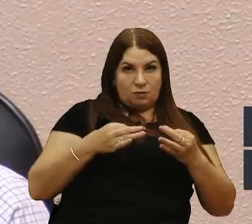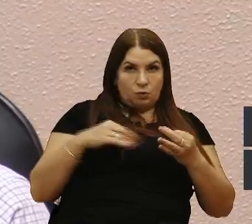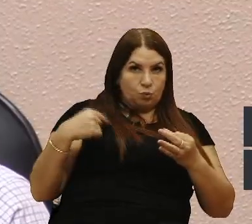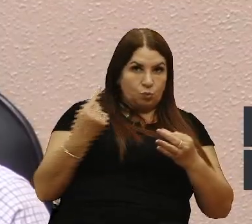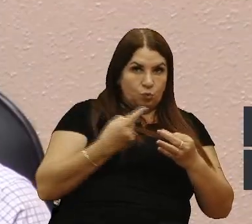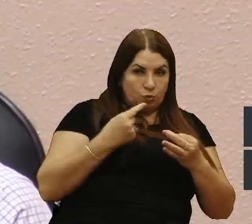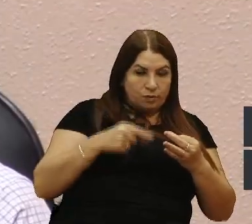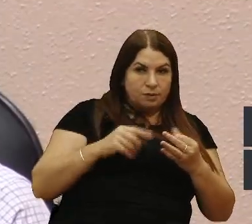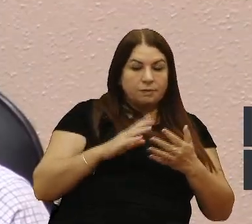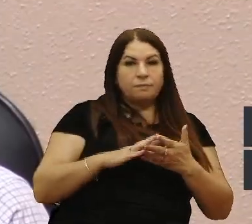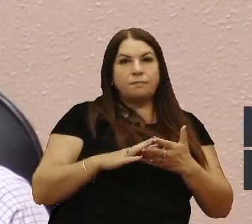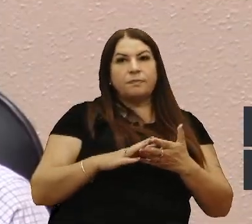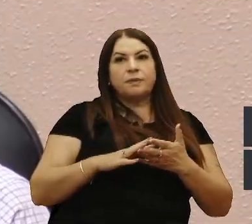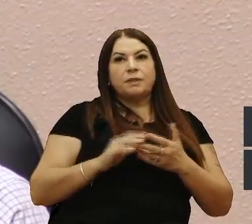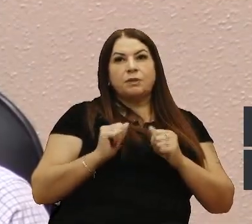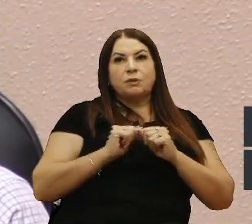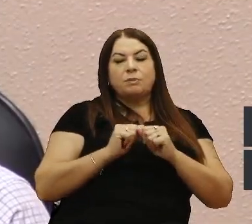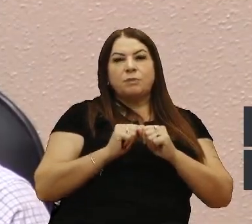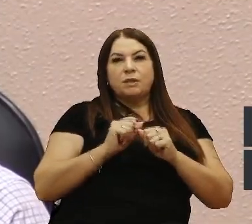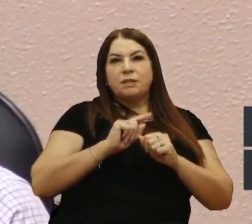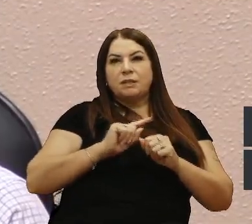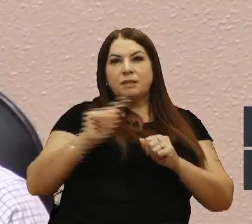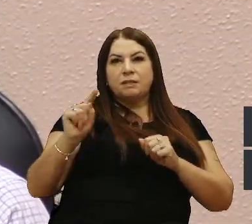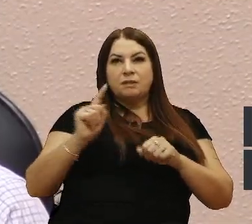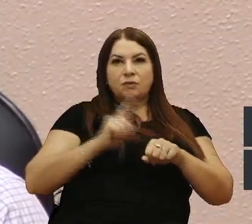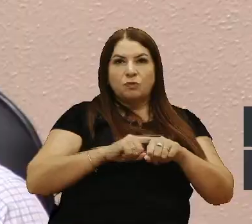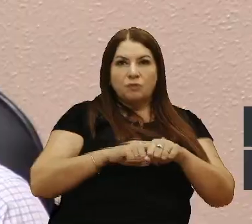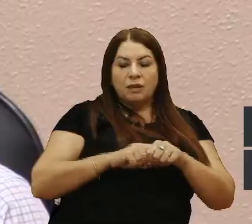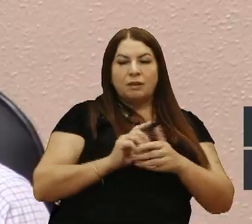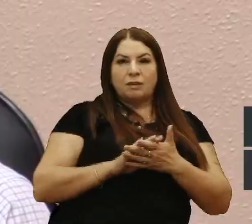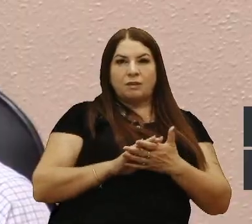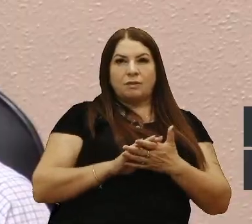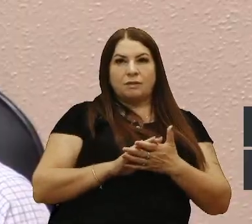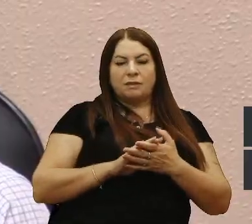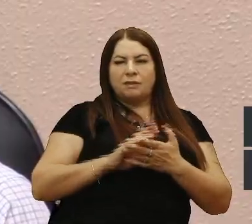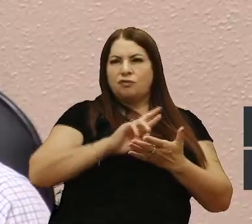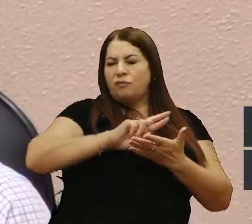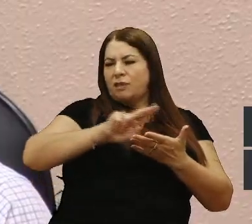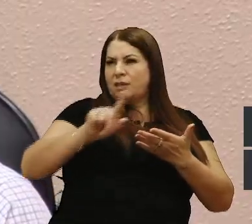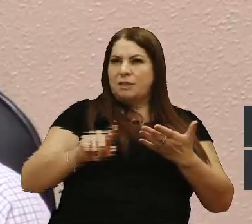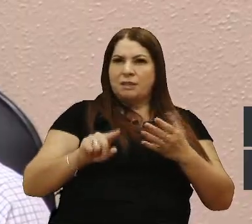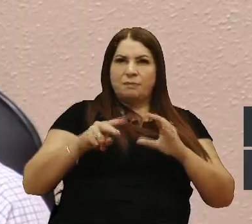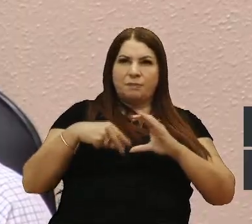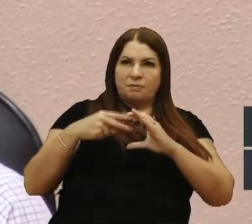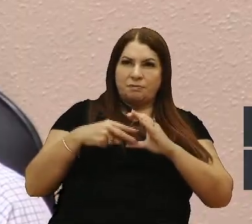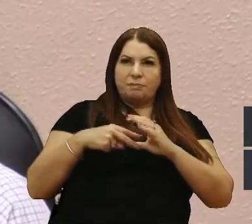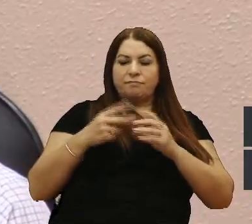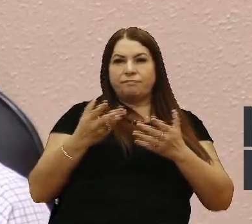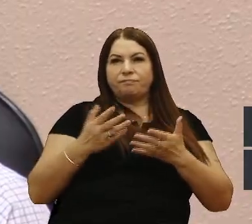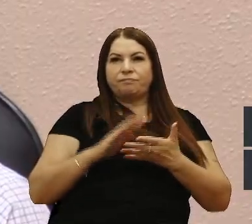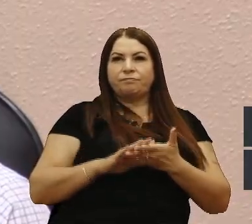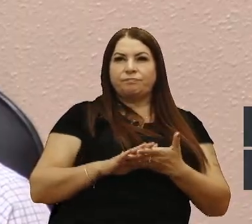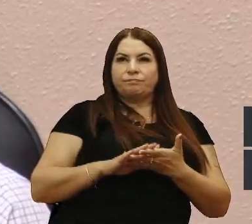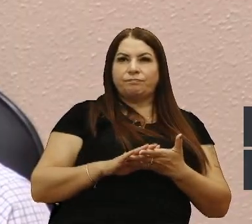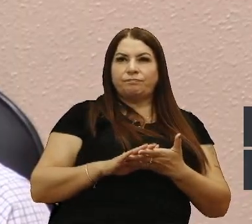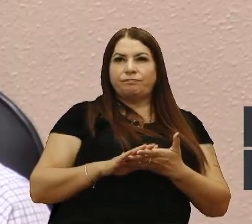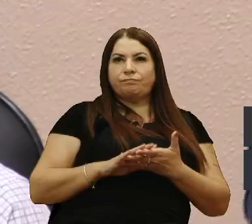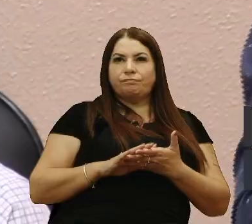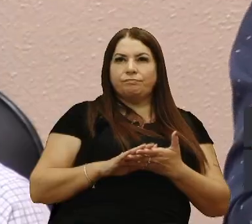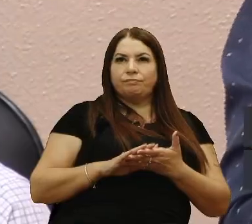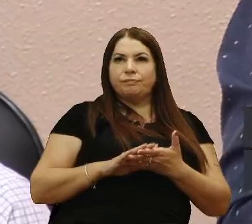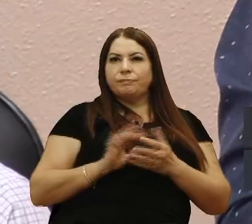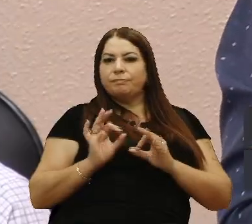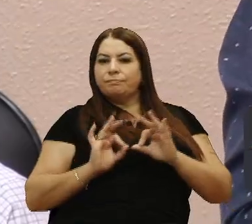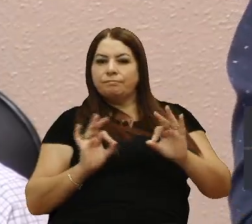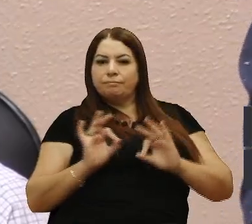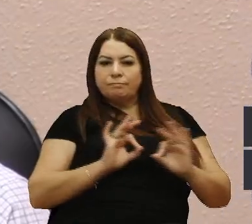nós aqui, quando estamos nos deslocando nos horários mais variados para a Câmara de Vereadores, a gente fica manipulando o